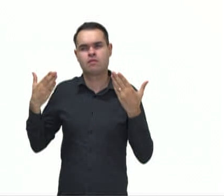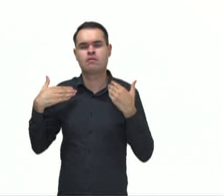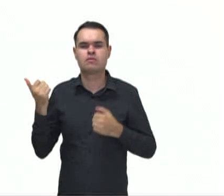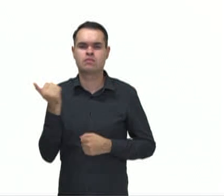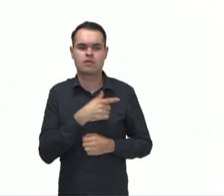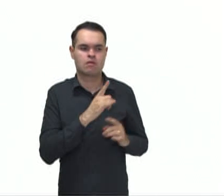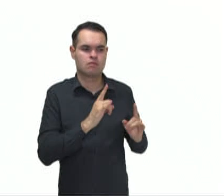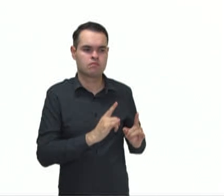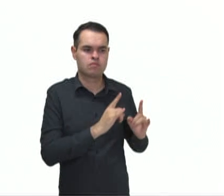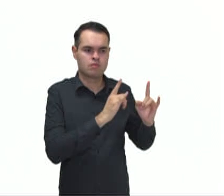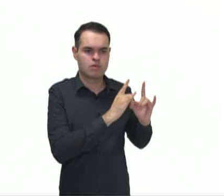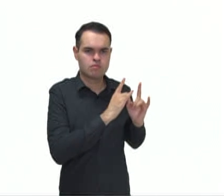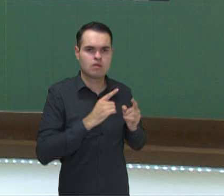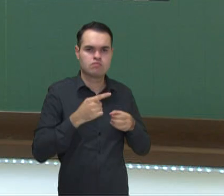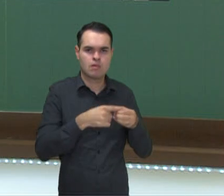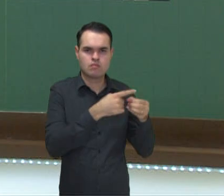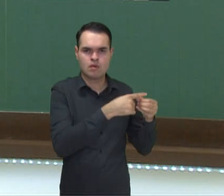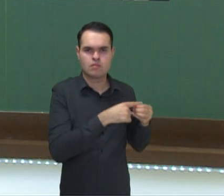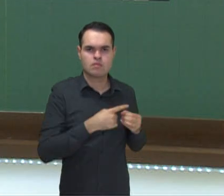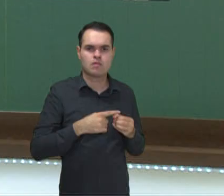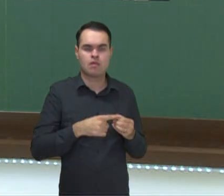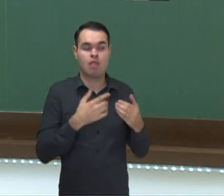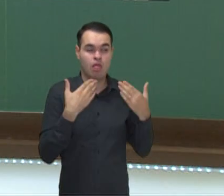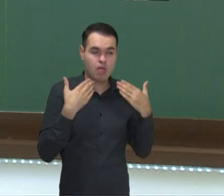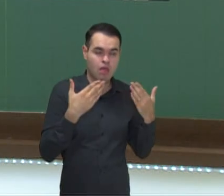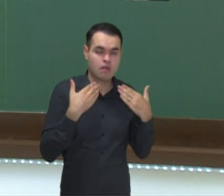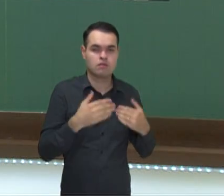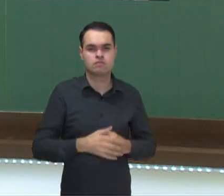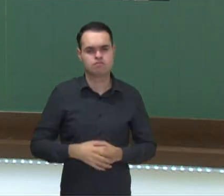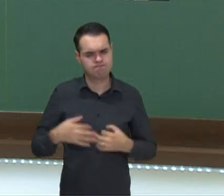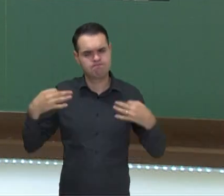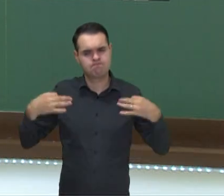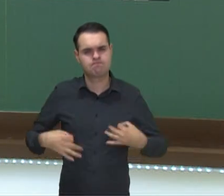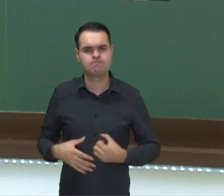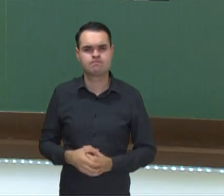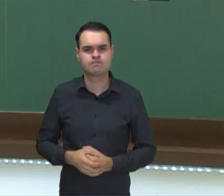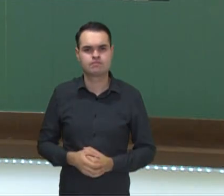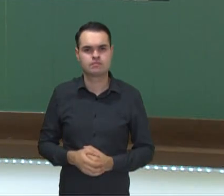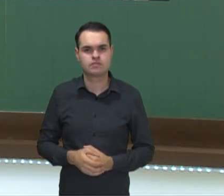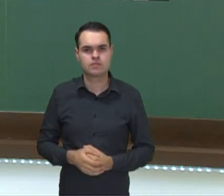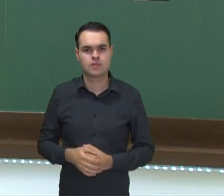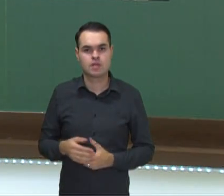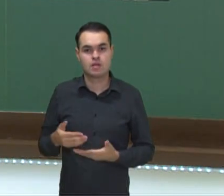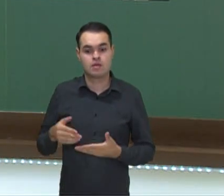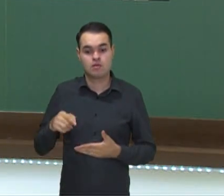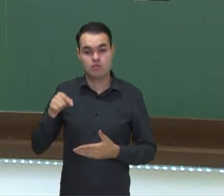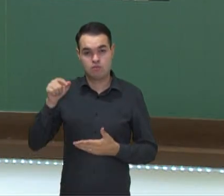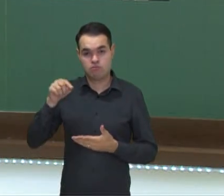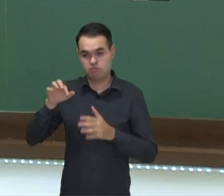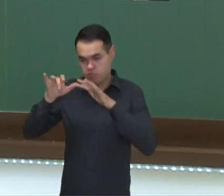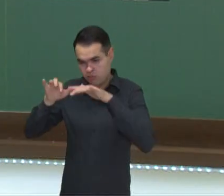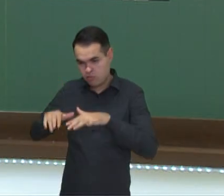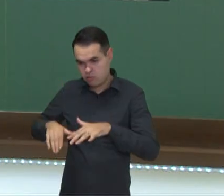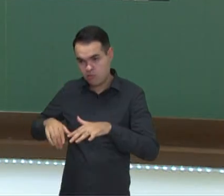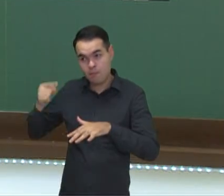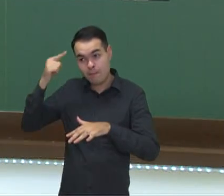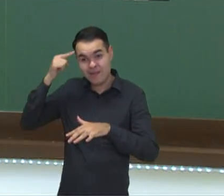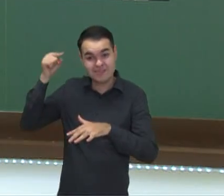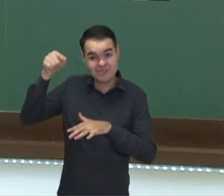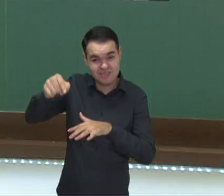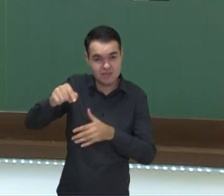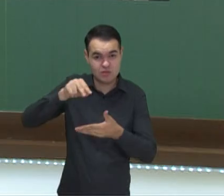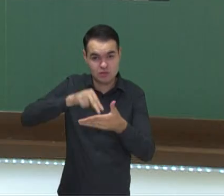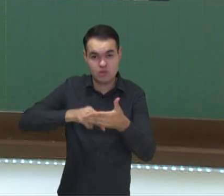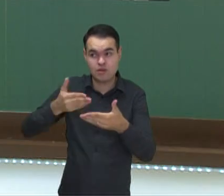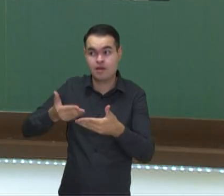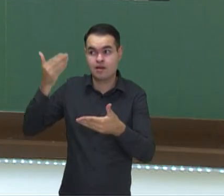as urbanas está correta. Ele traz uma experiência que ele presume que o leitor já teve, através de uma linguagem simples.